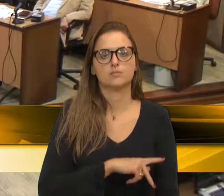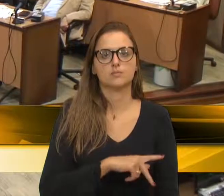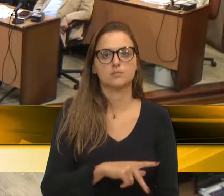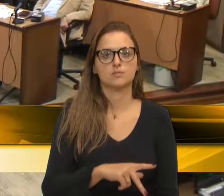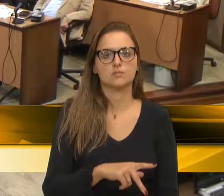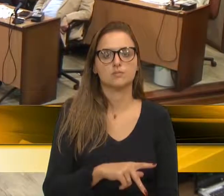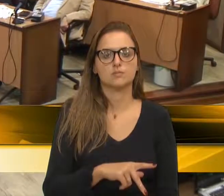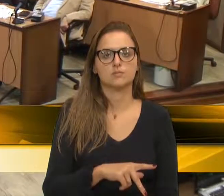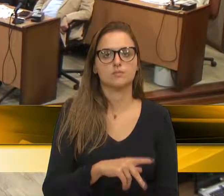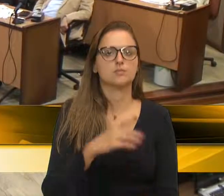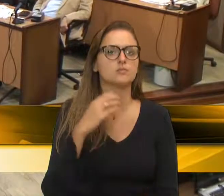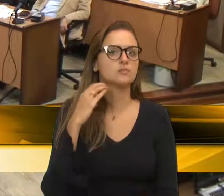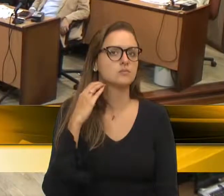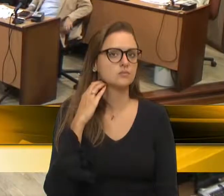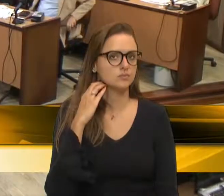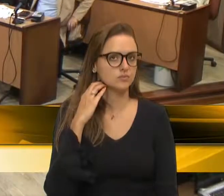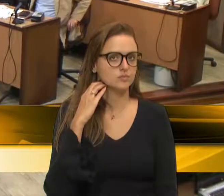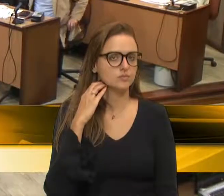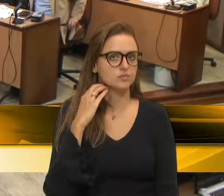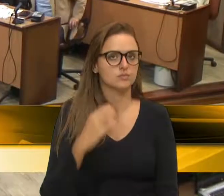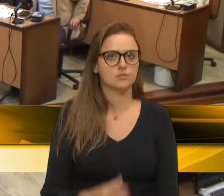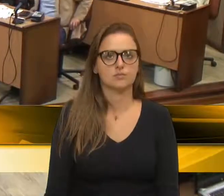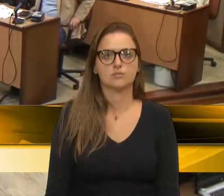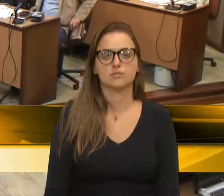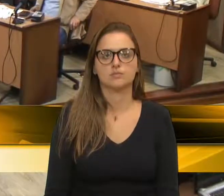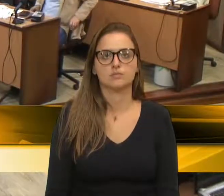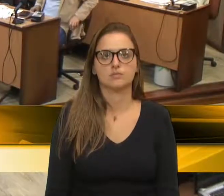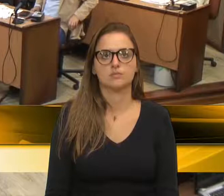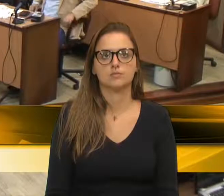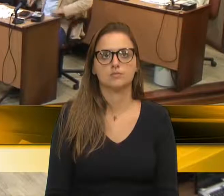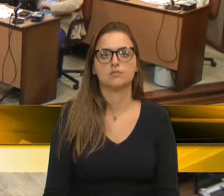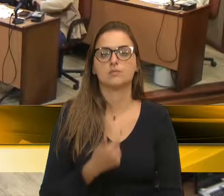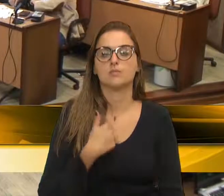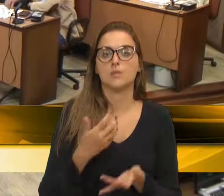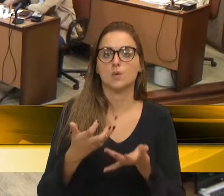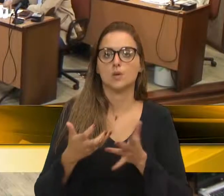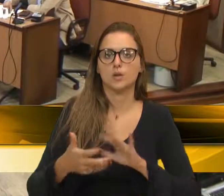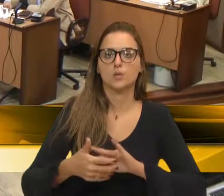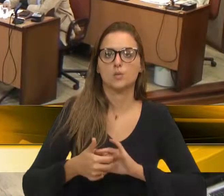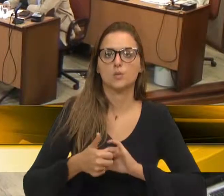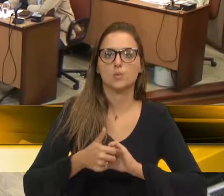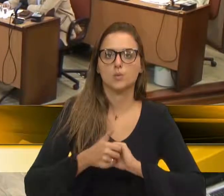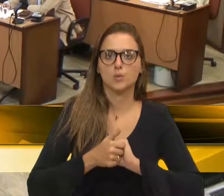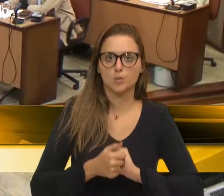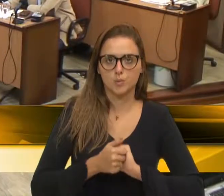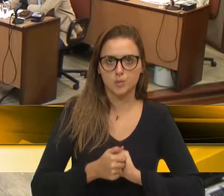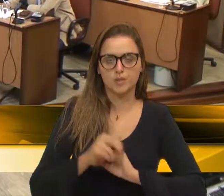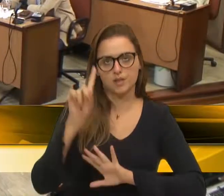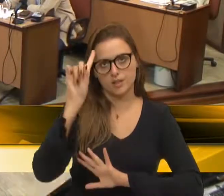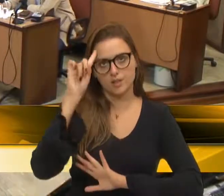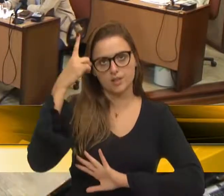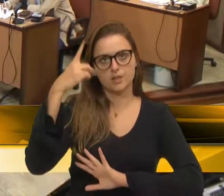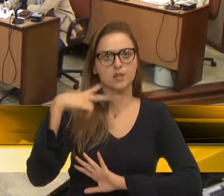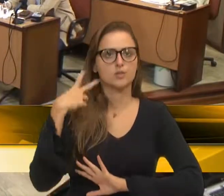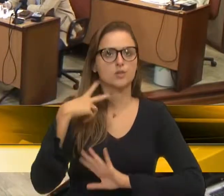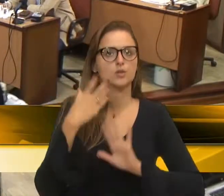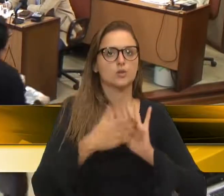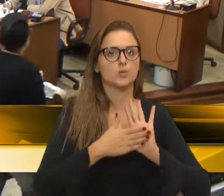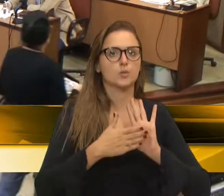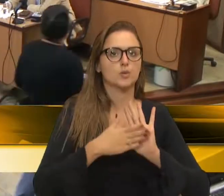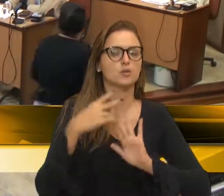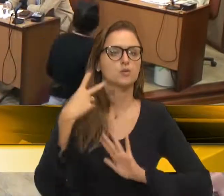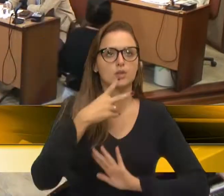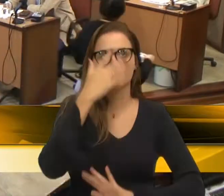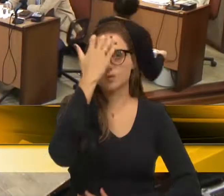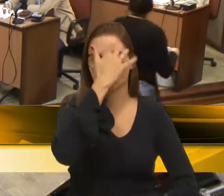Presidente Ricardo Daneluz, eu quero saudar os autores da matéria, vereadores